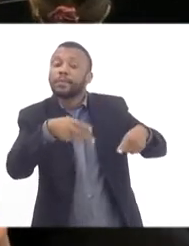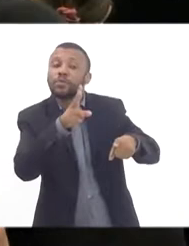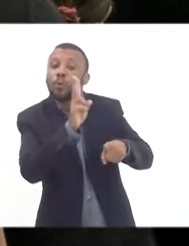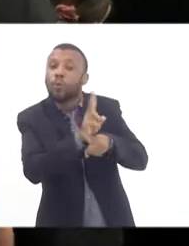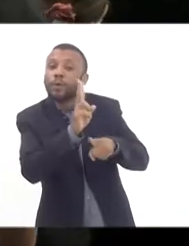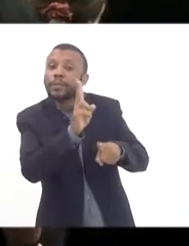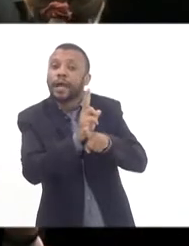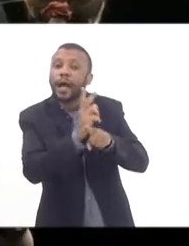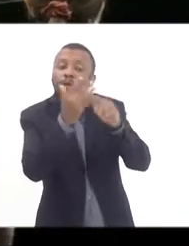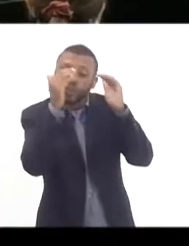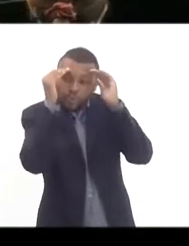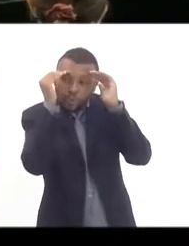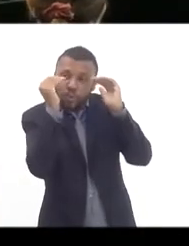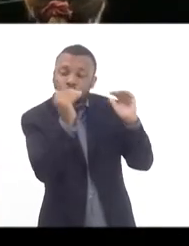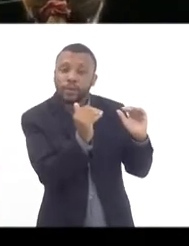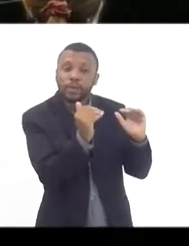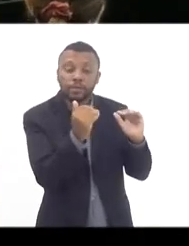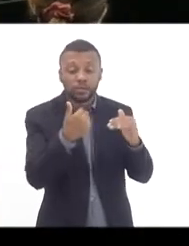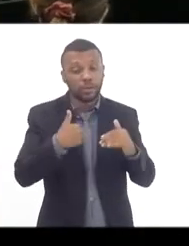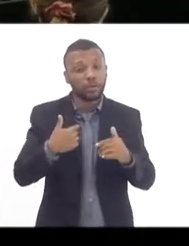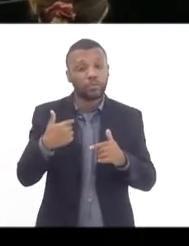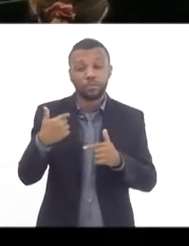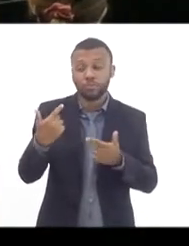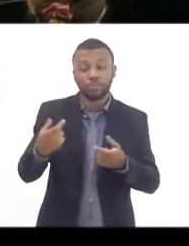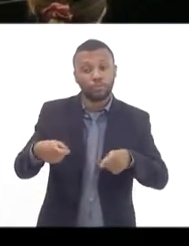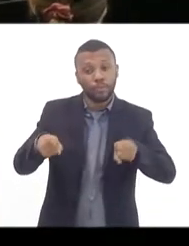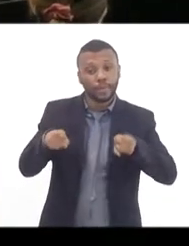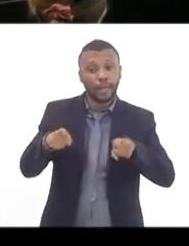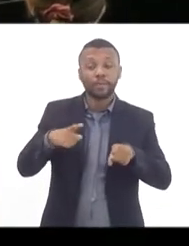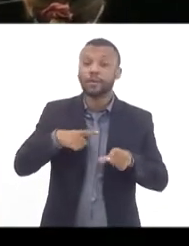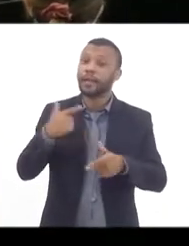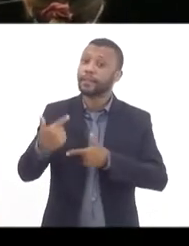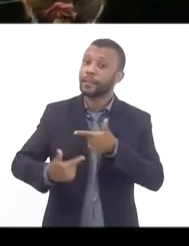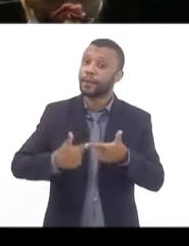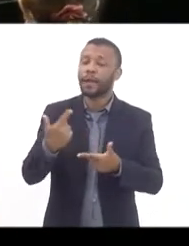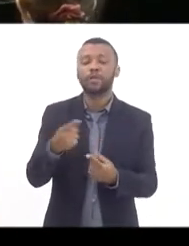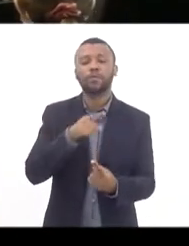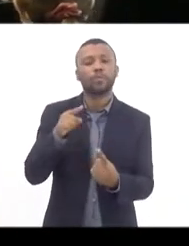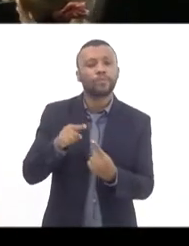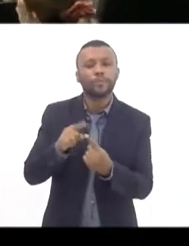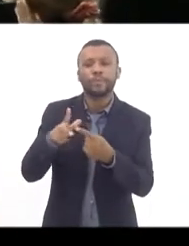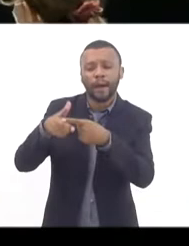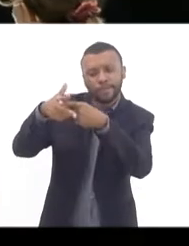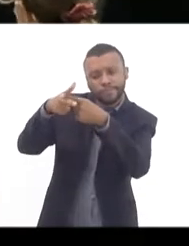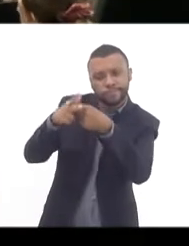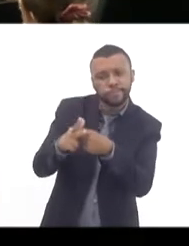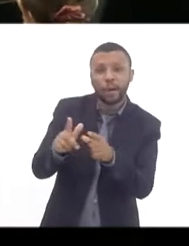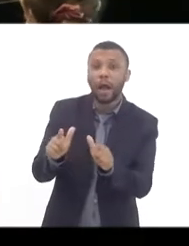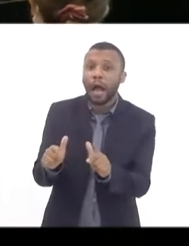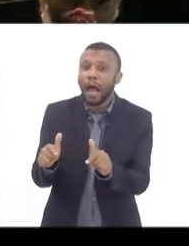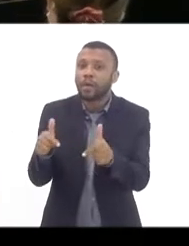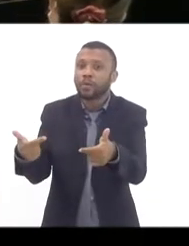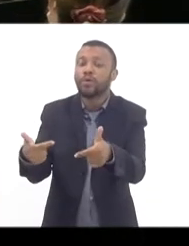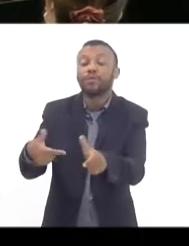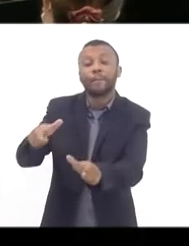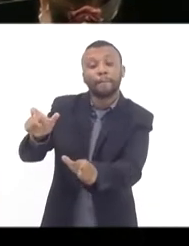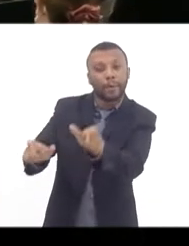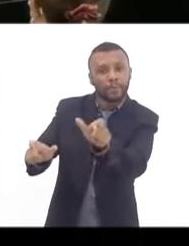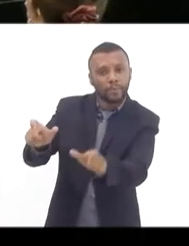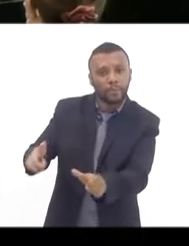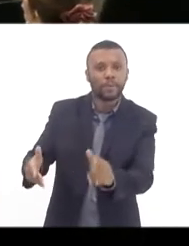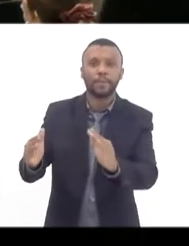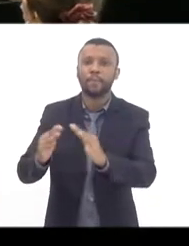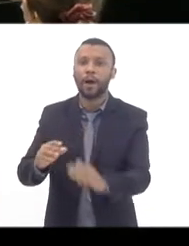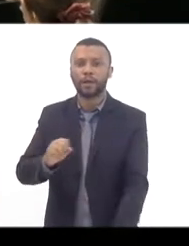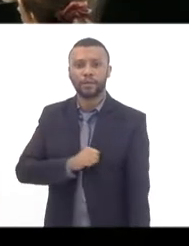respeito. E no meu mandato eu tenho trabalhado para a construção e revitalização de várias ações para os gonçalenses. Centro